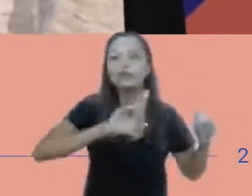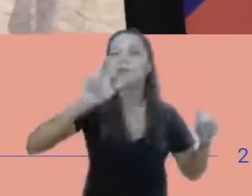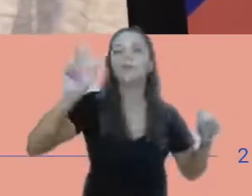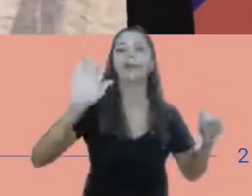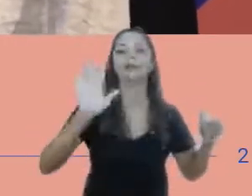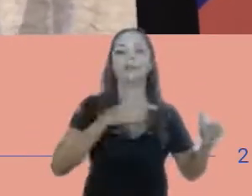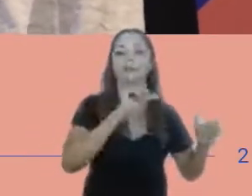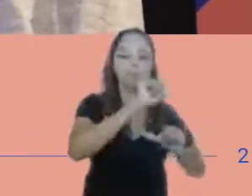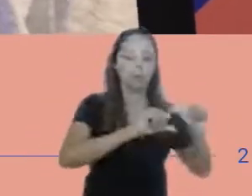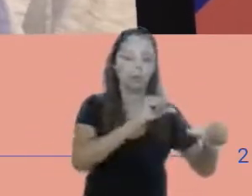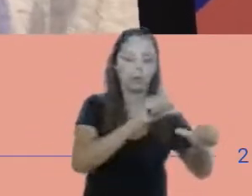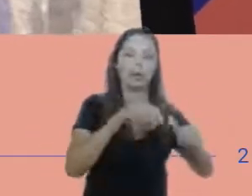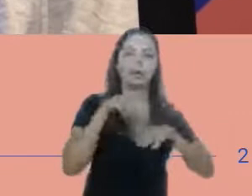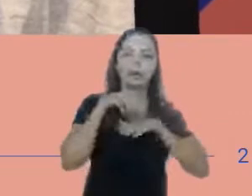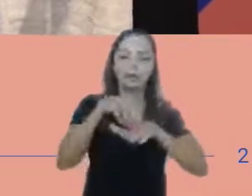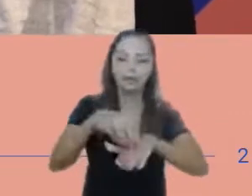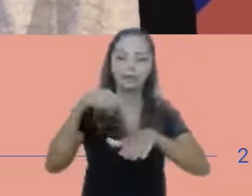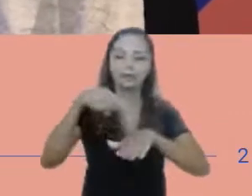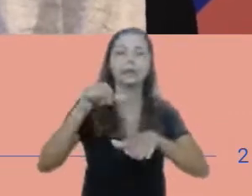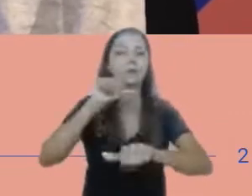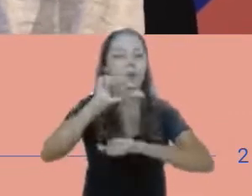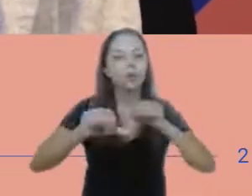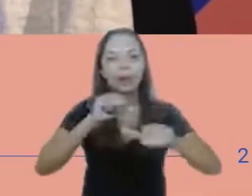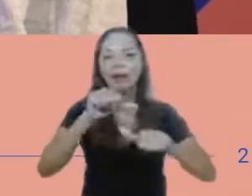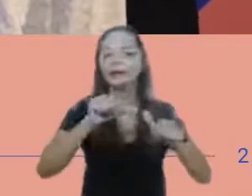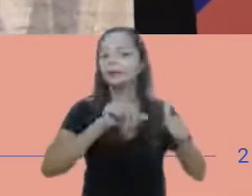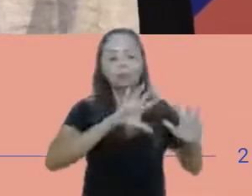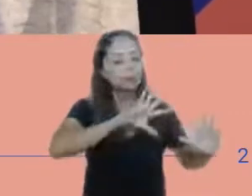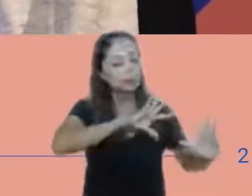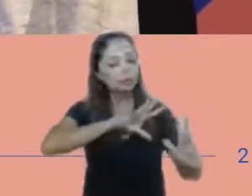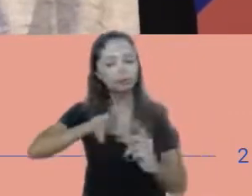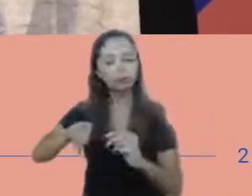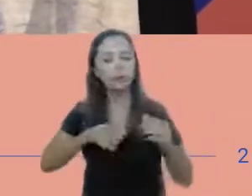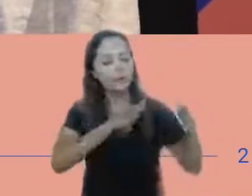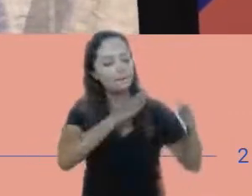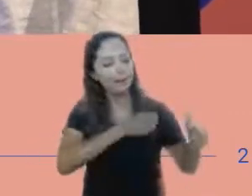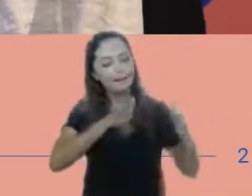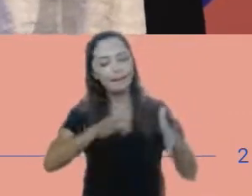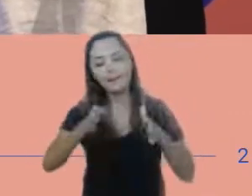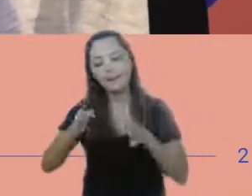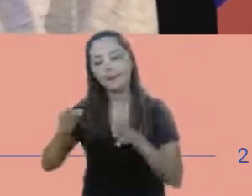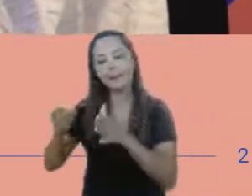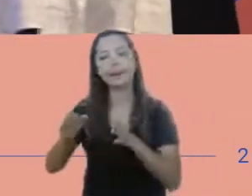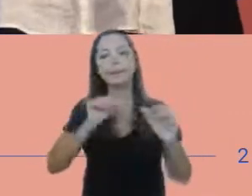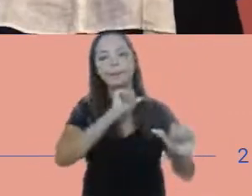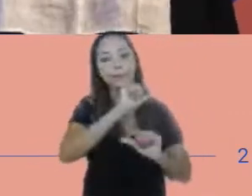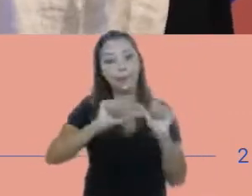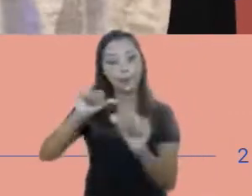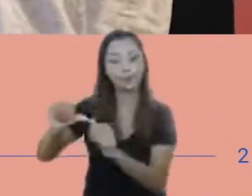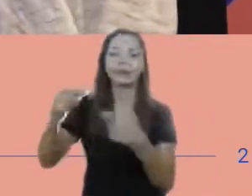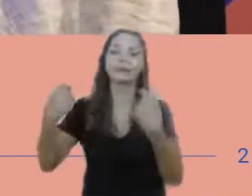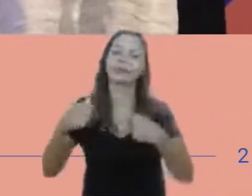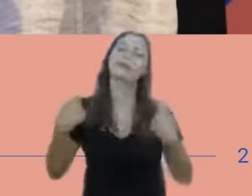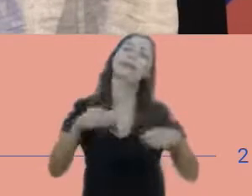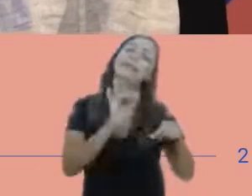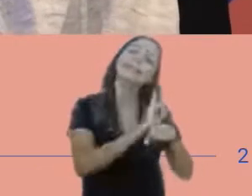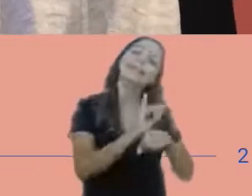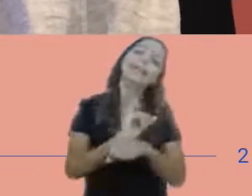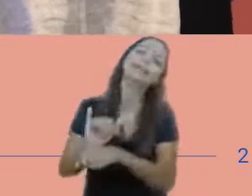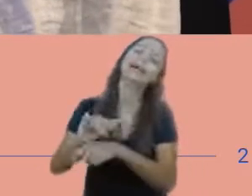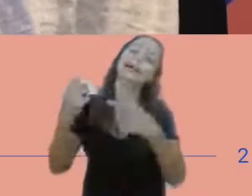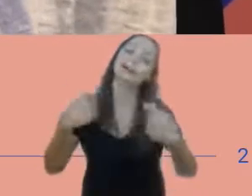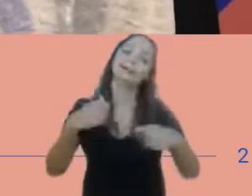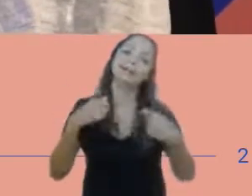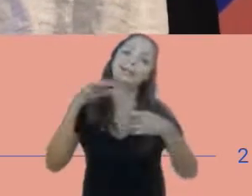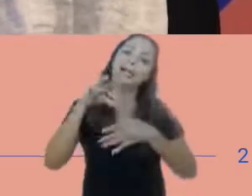fazer essa transição que vai trazer esses princípios para estratégia do negócio é estratégico tem que estar na visão da liderança